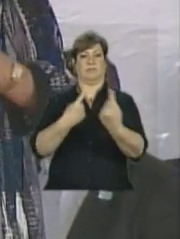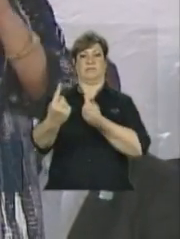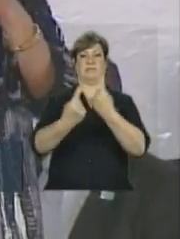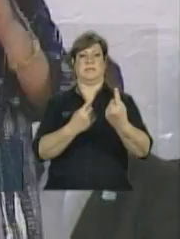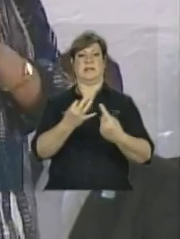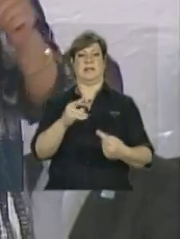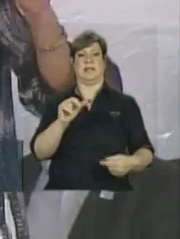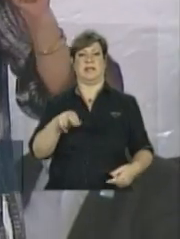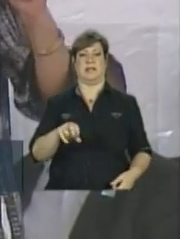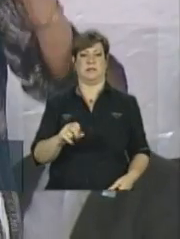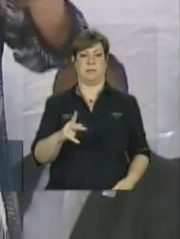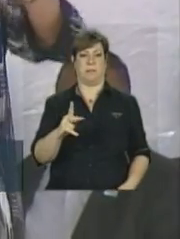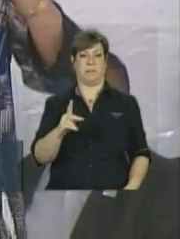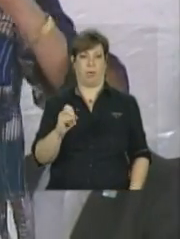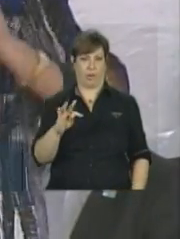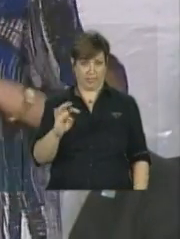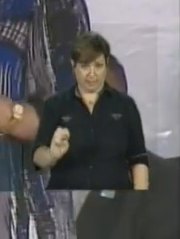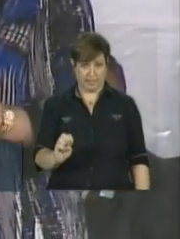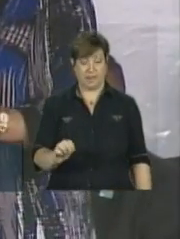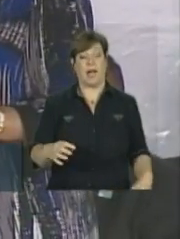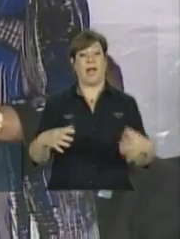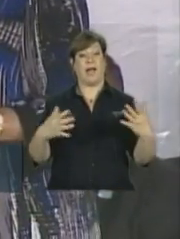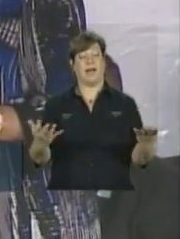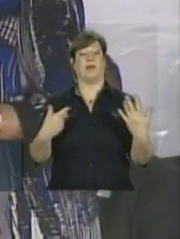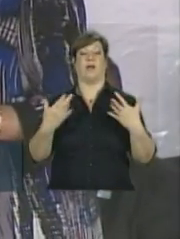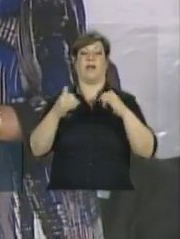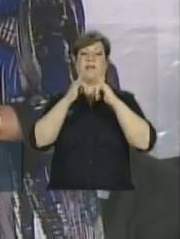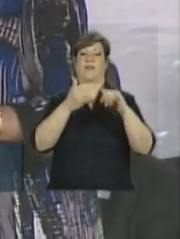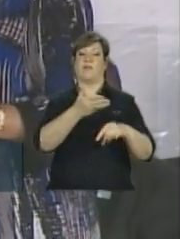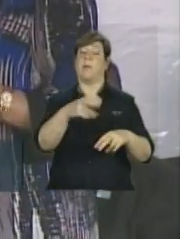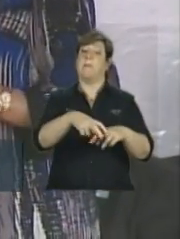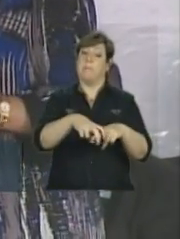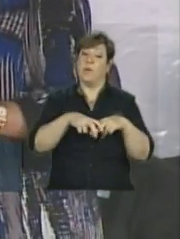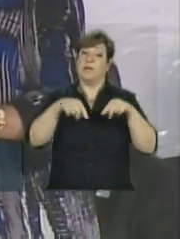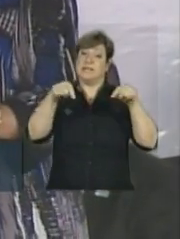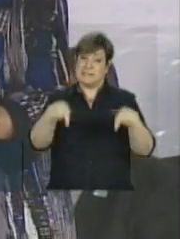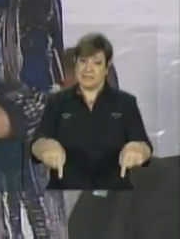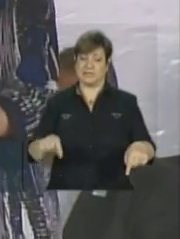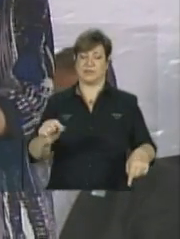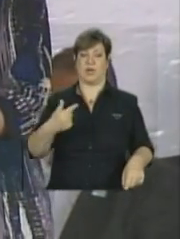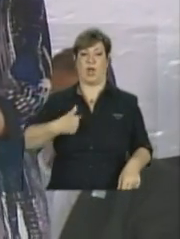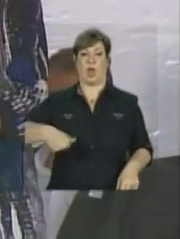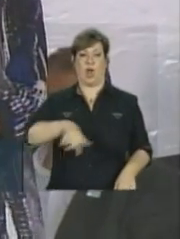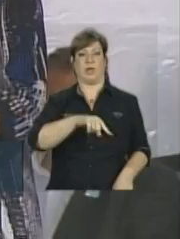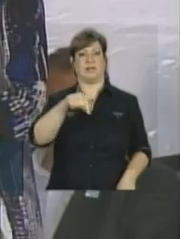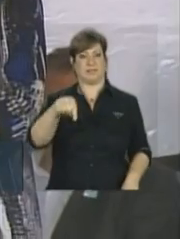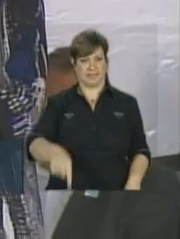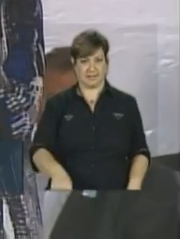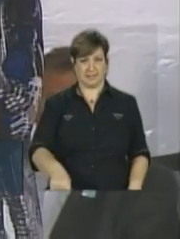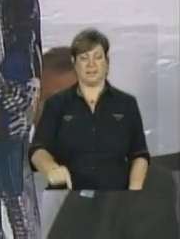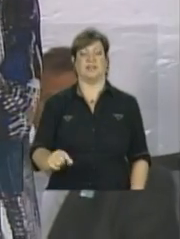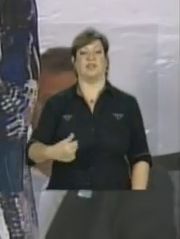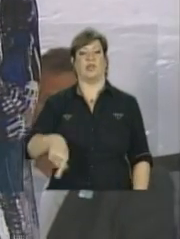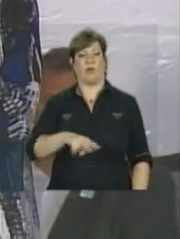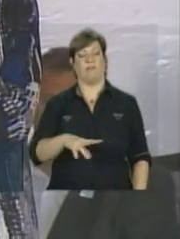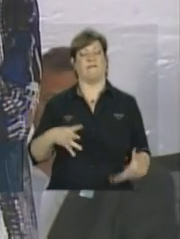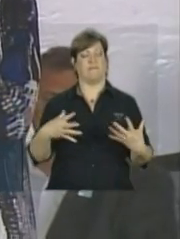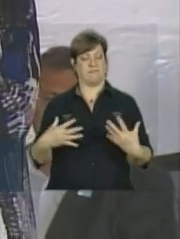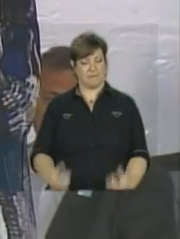transporte. E aí eu quero dizer para vocês que é por isso que nós aqui